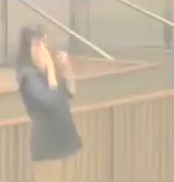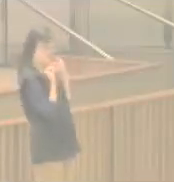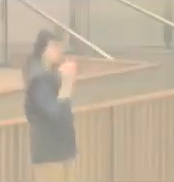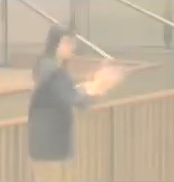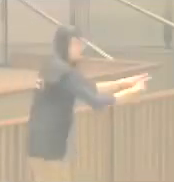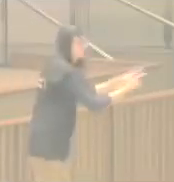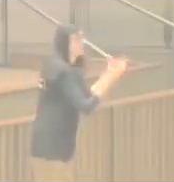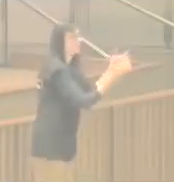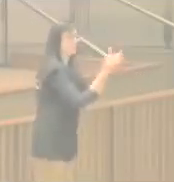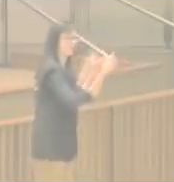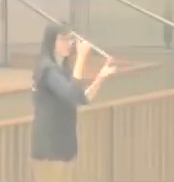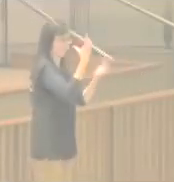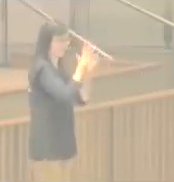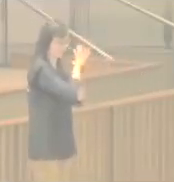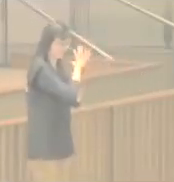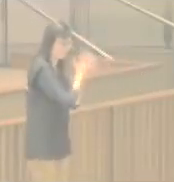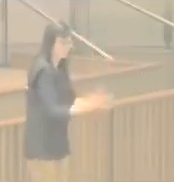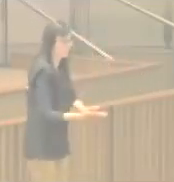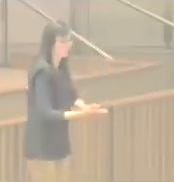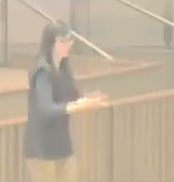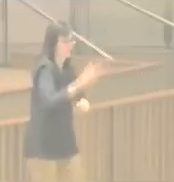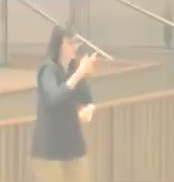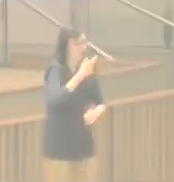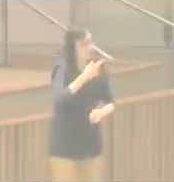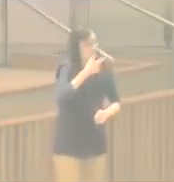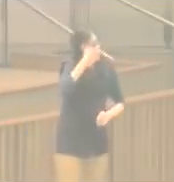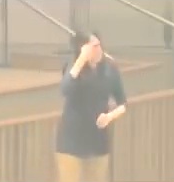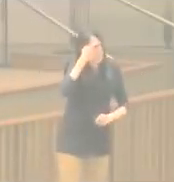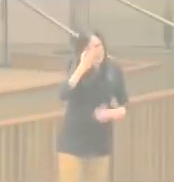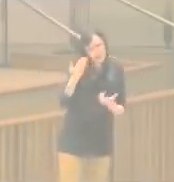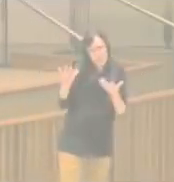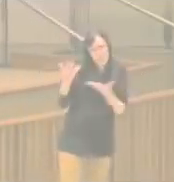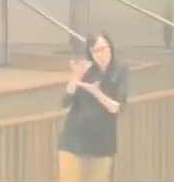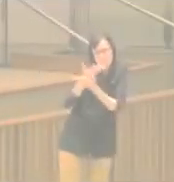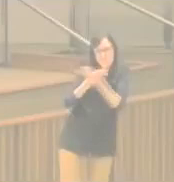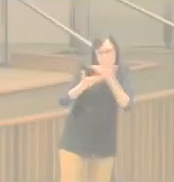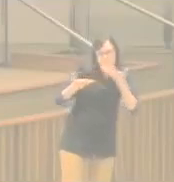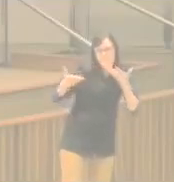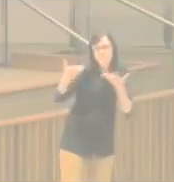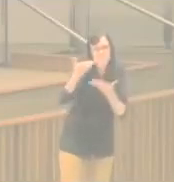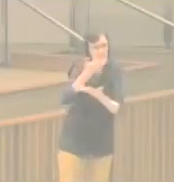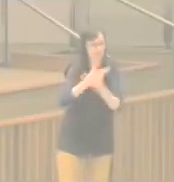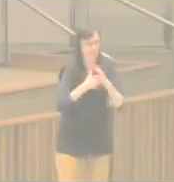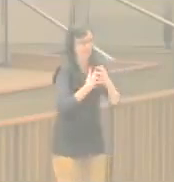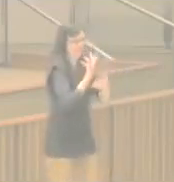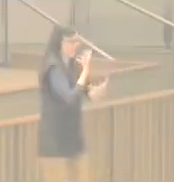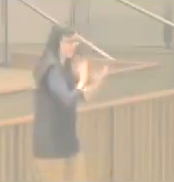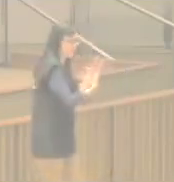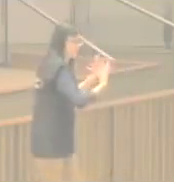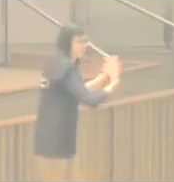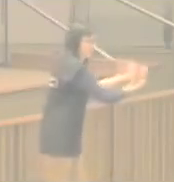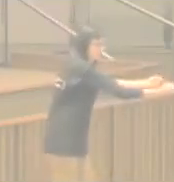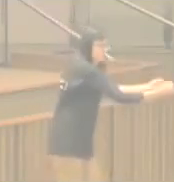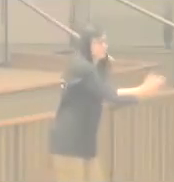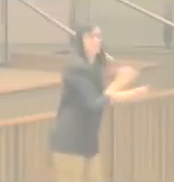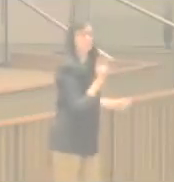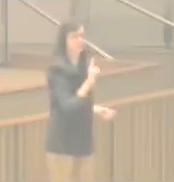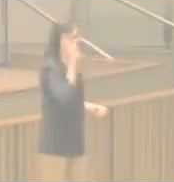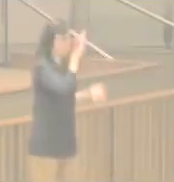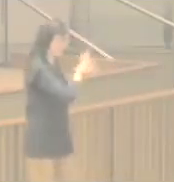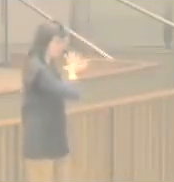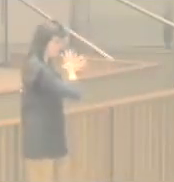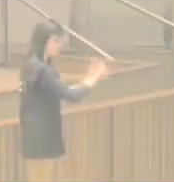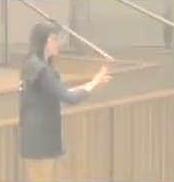o Senhor vai destruir argumentos que dominam a mente. Hoje o Senhor vai destruir